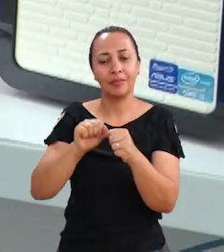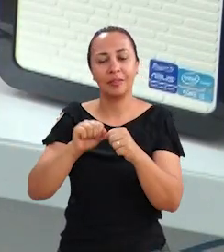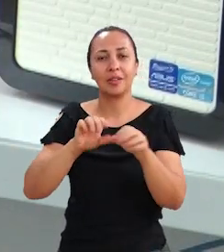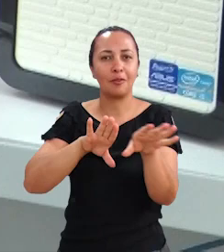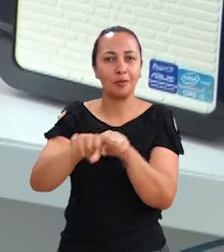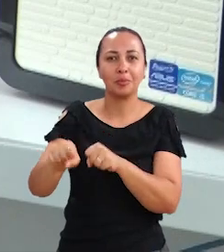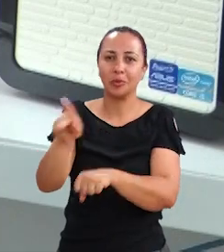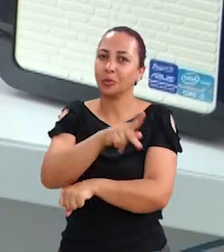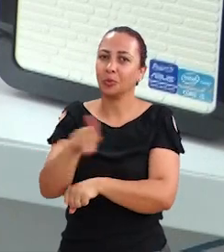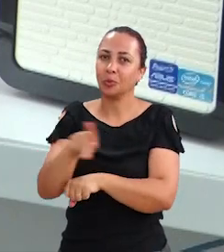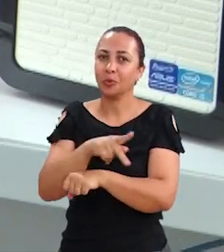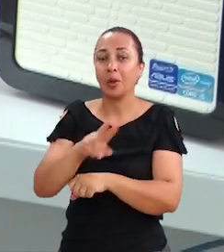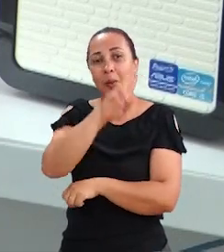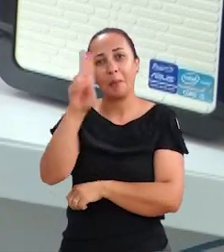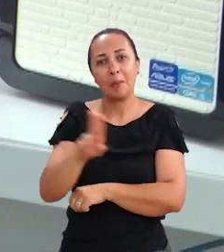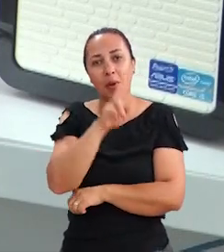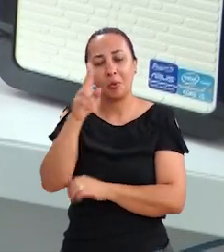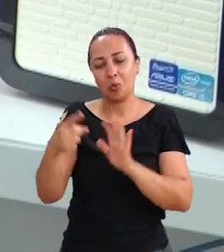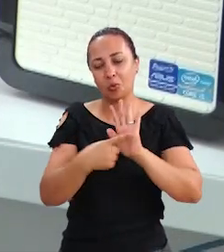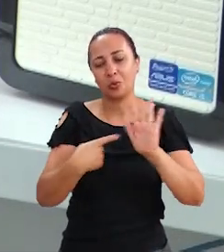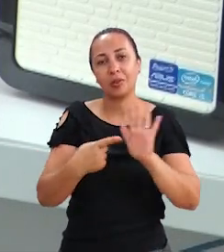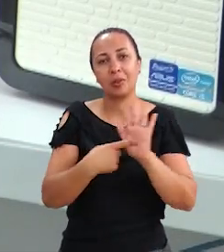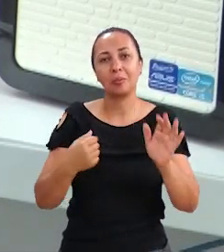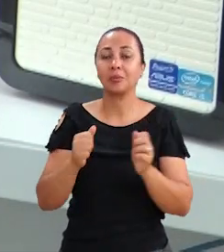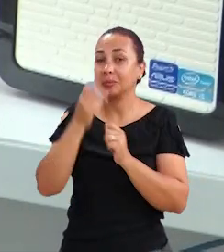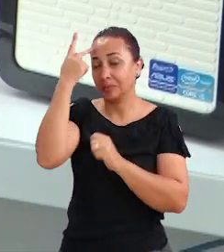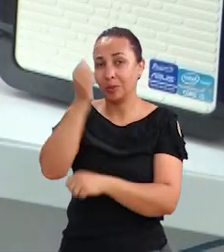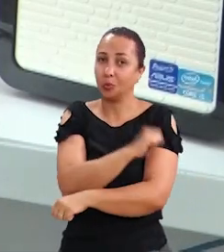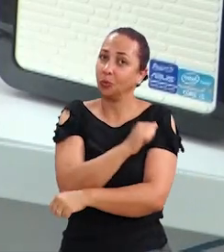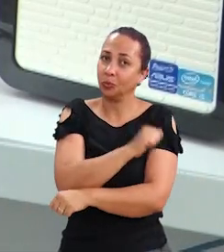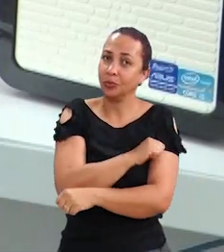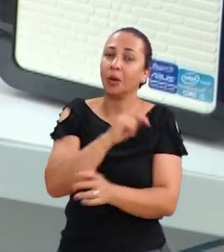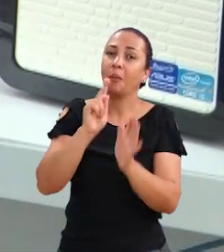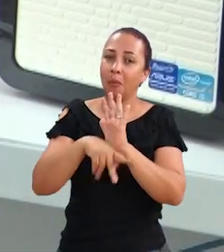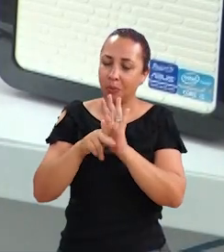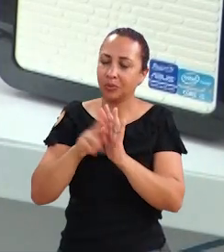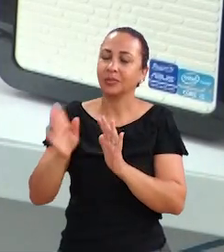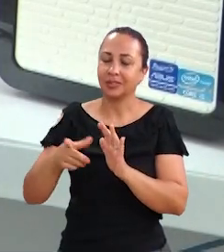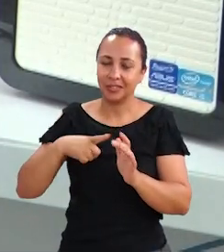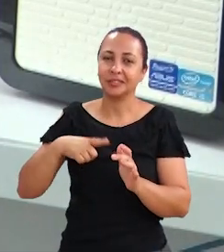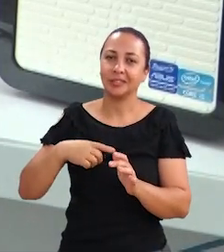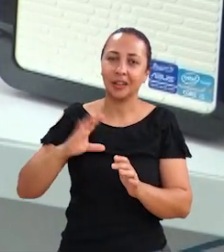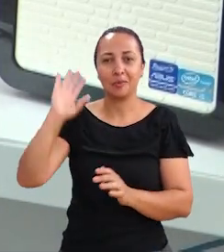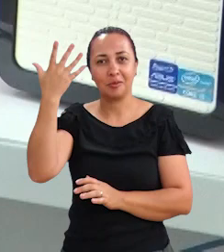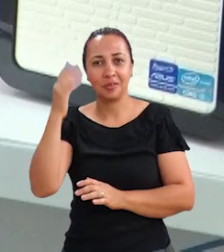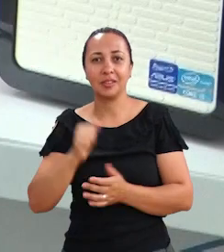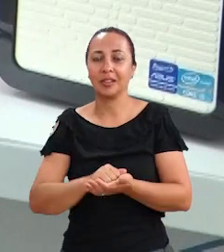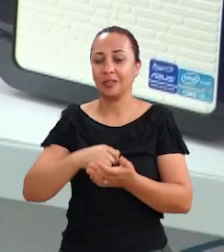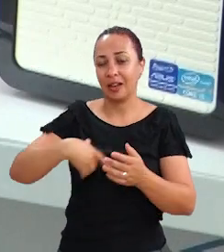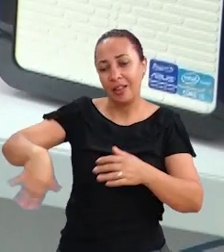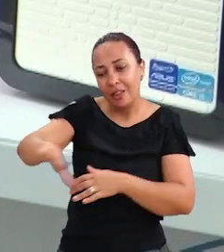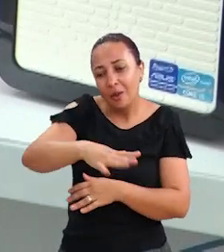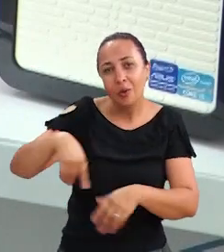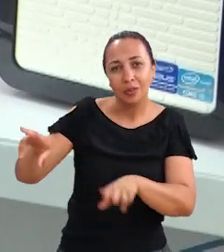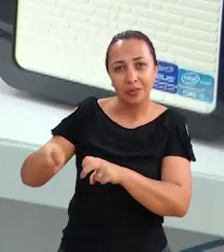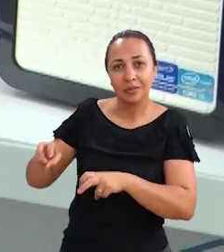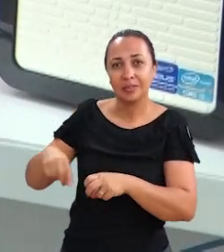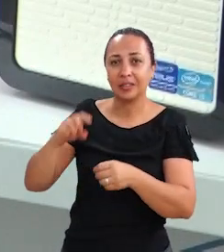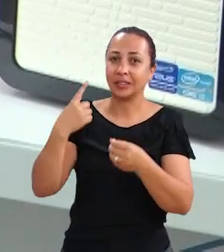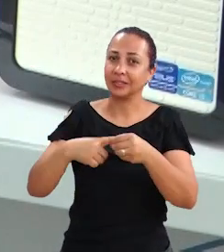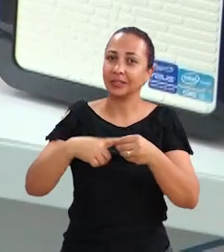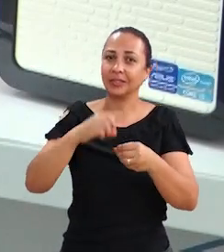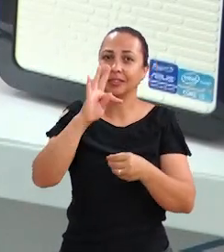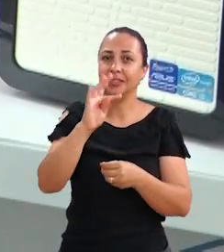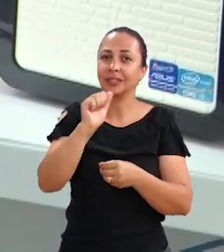a formação desses professores para o uso desses tablets com os alunos. Esse projeto já está rodando, né? A gente está trabalhando na zona rural, na cidade